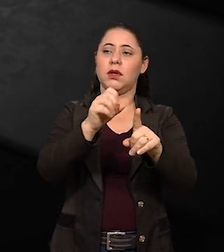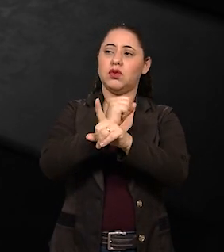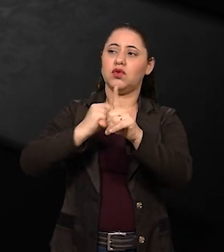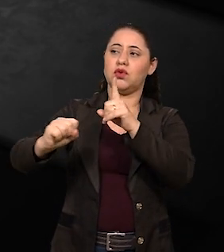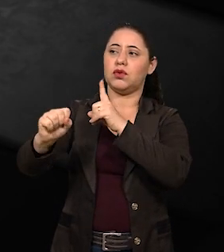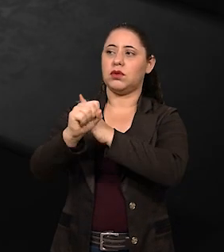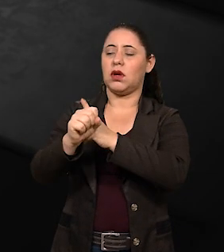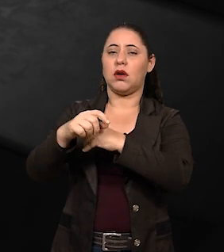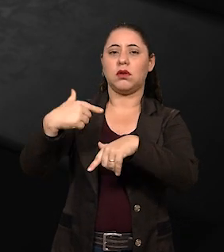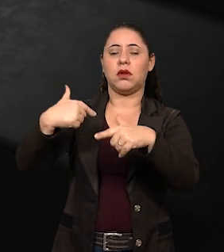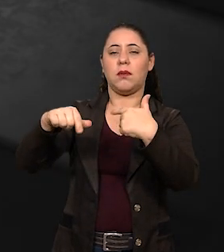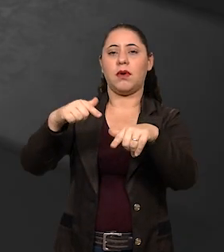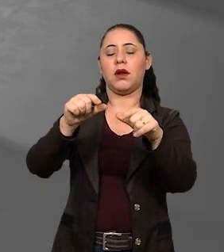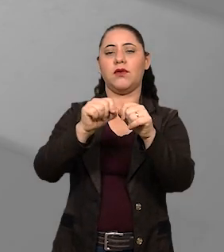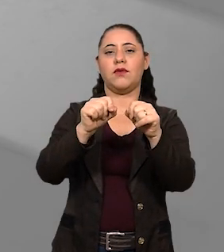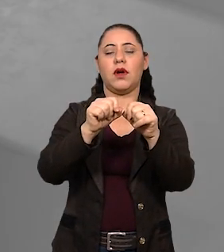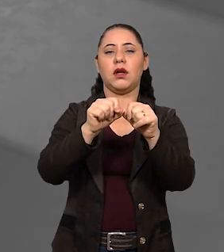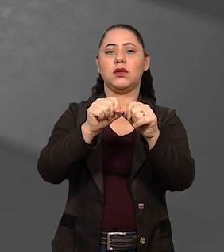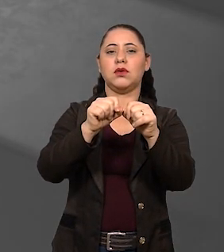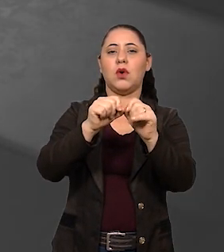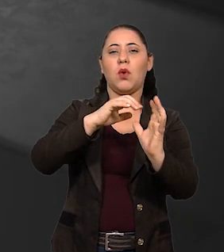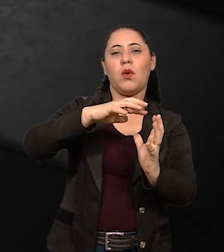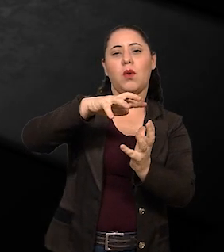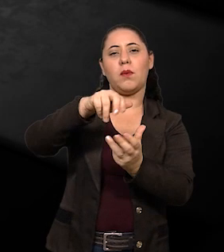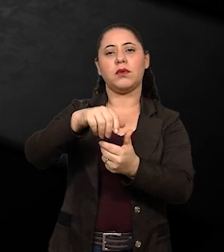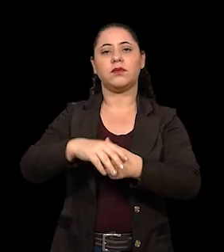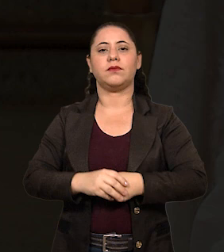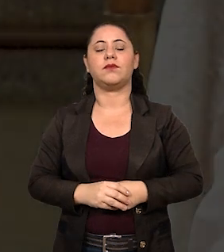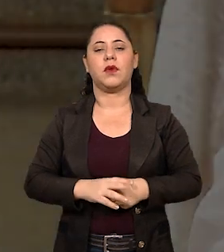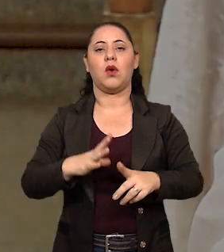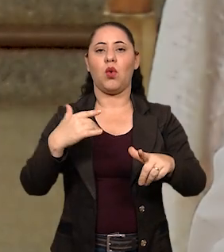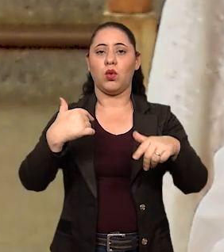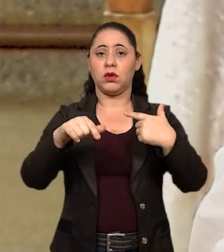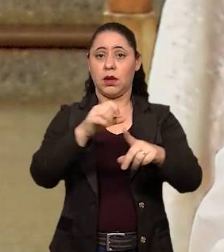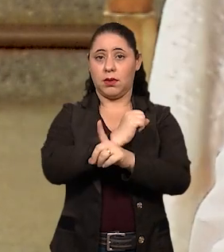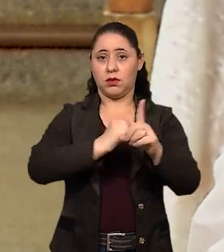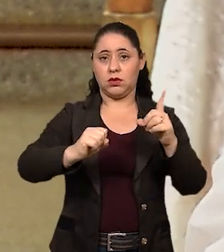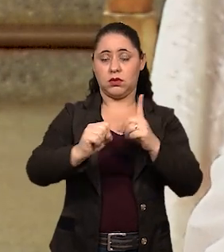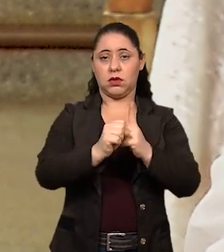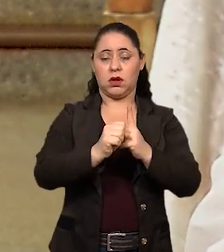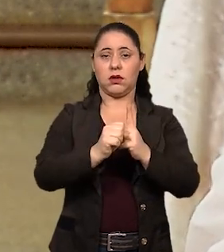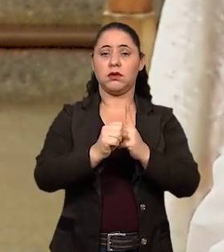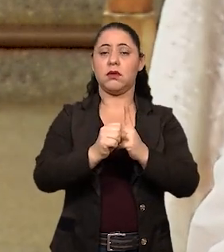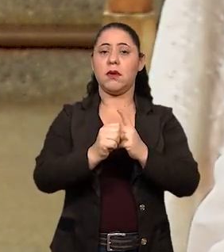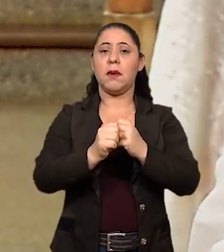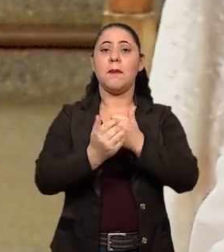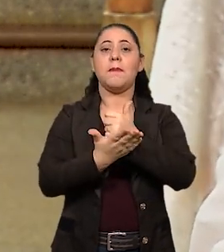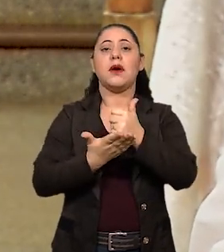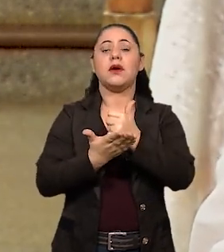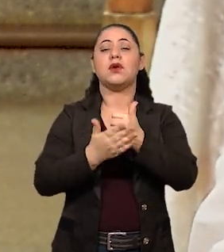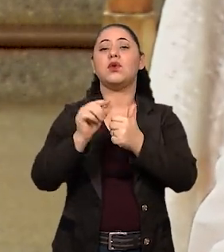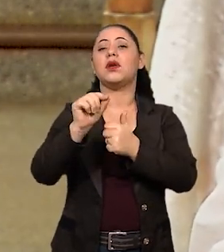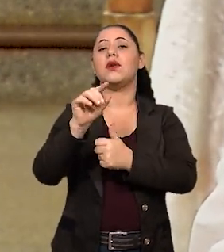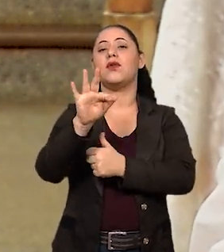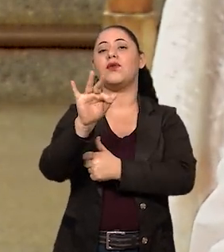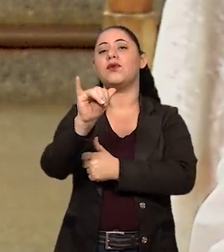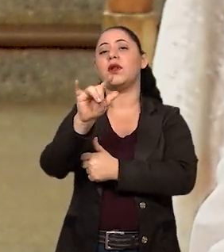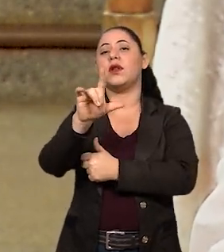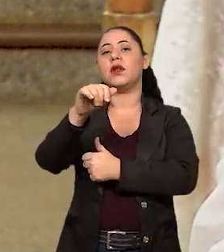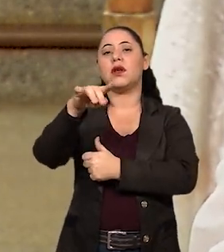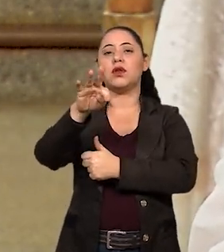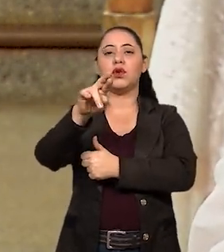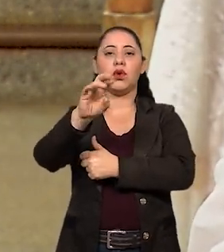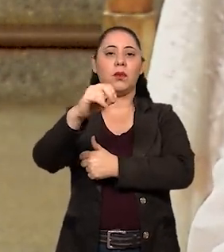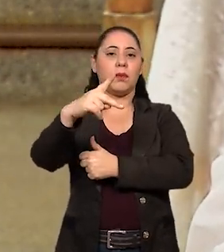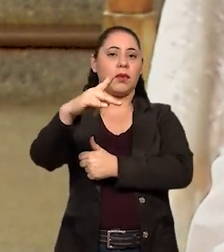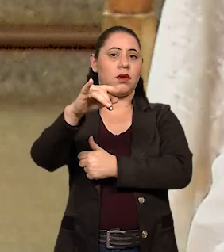trabalhos sociais desenvolvidos pelos 4 cantos do planeta. Os trabalhos sociais, muito pautados nas filantropias que a gente